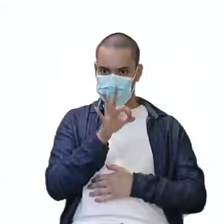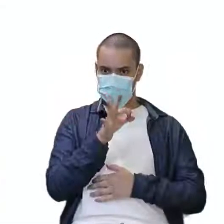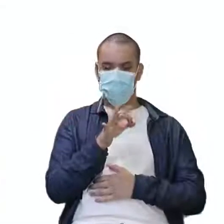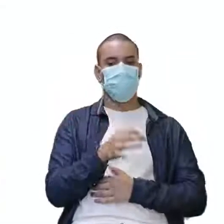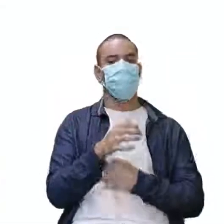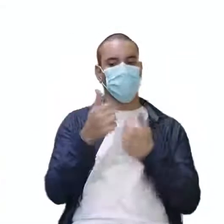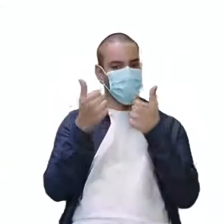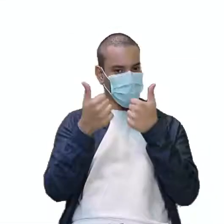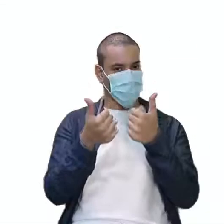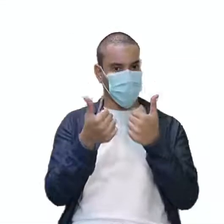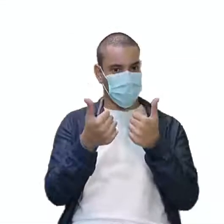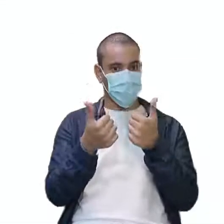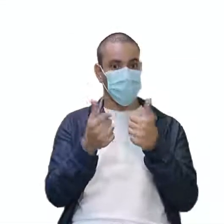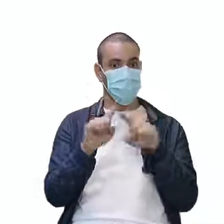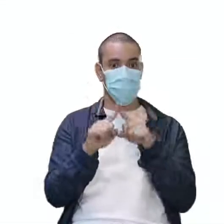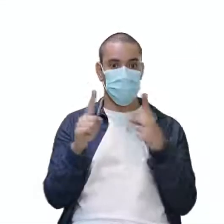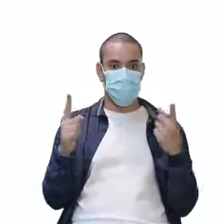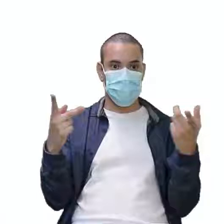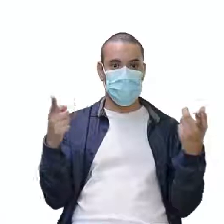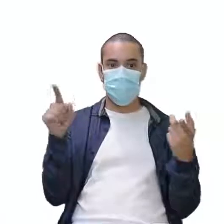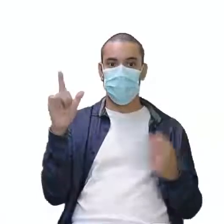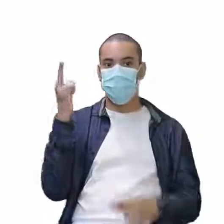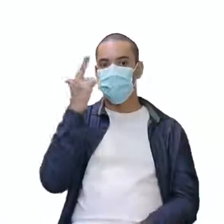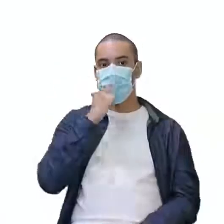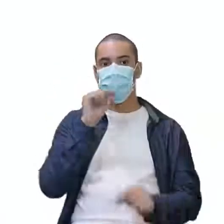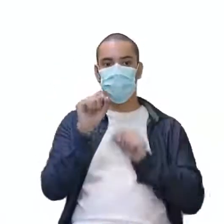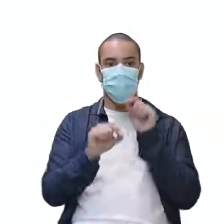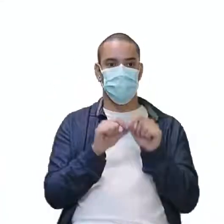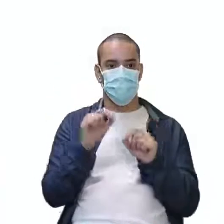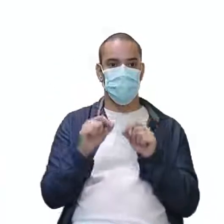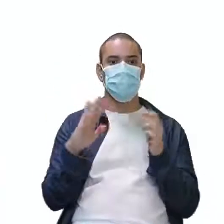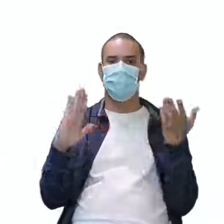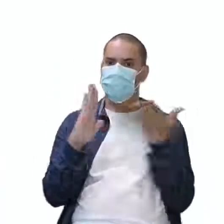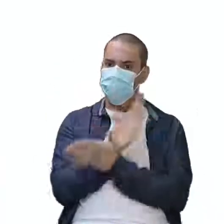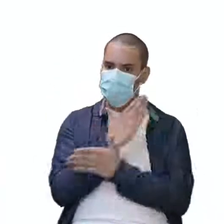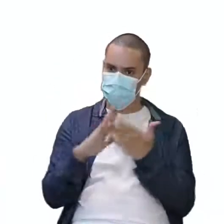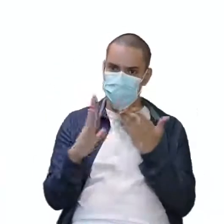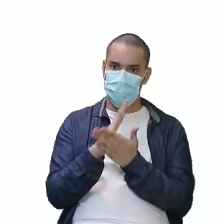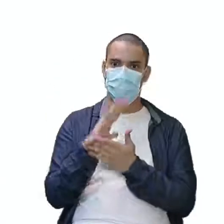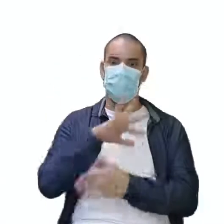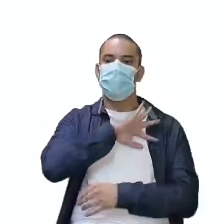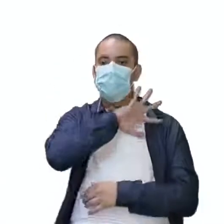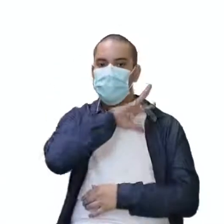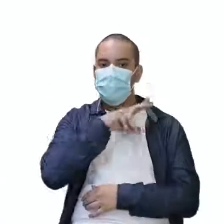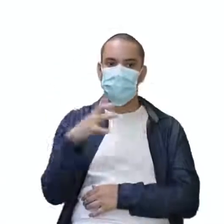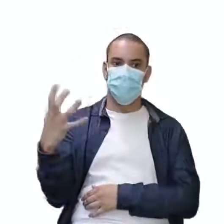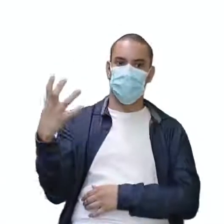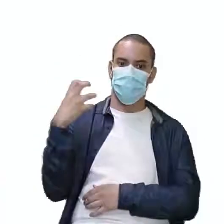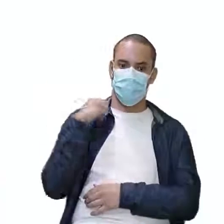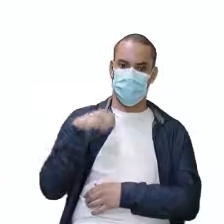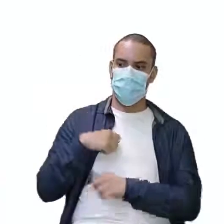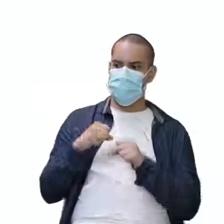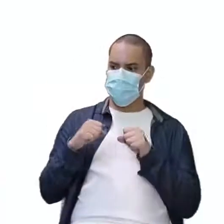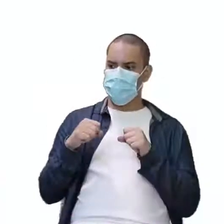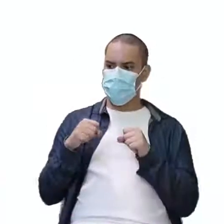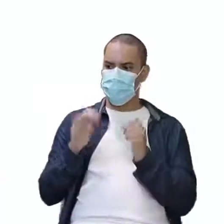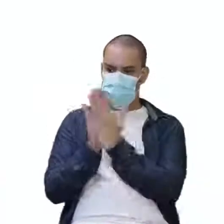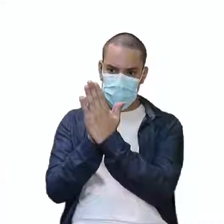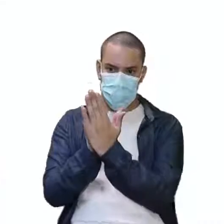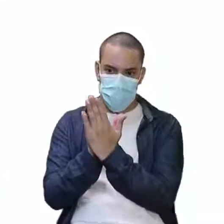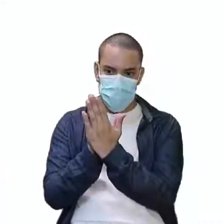Ou seja, toca o terror aí em possíveis predadores. Depende dos predadores, né?